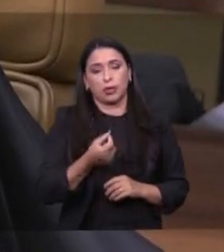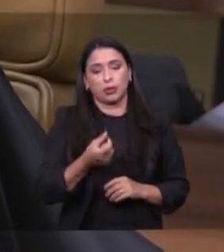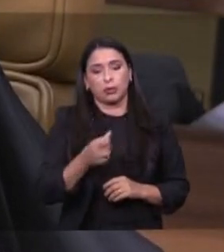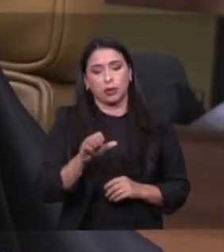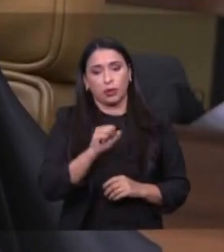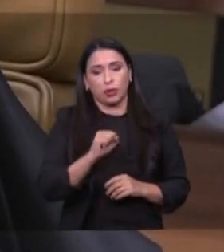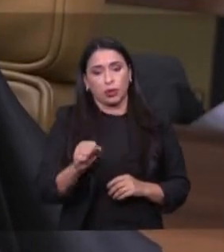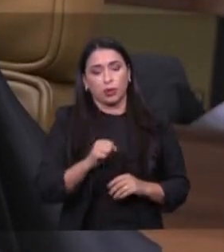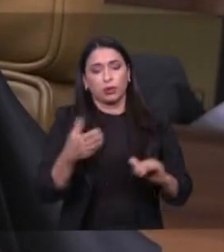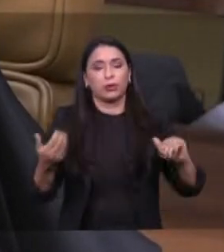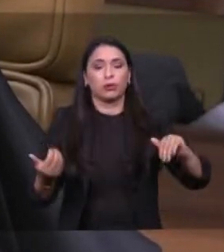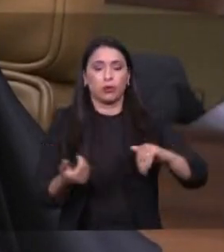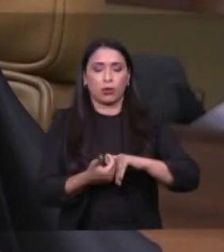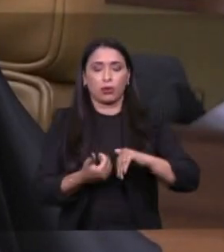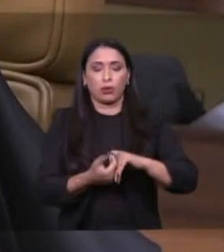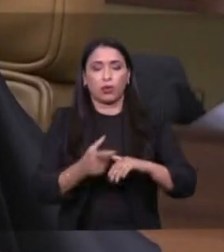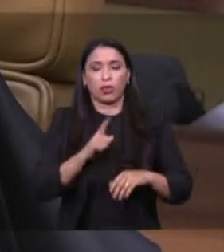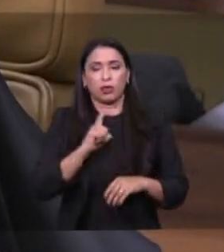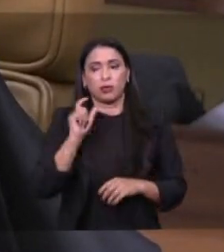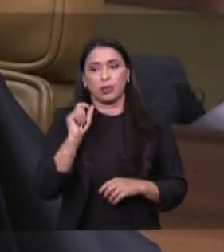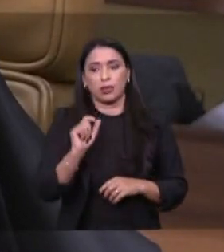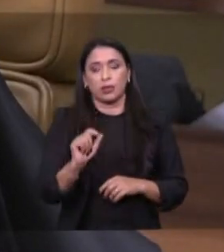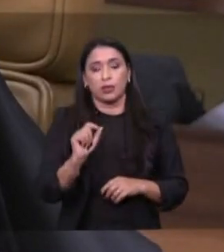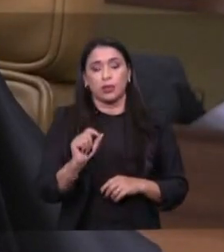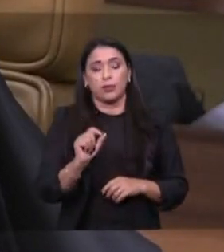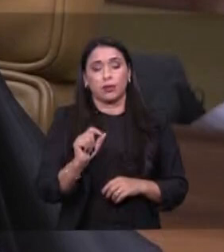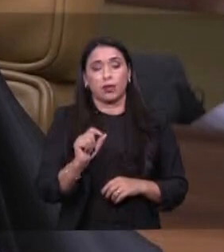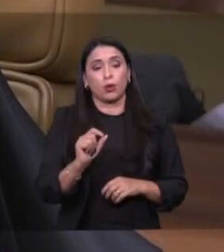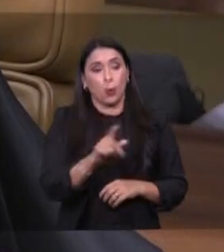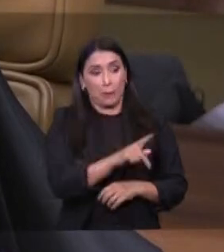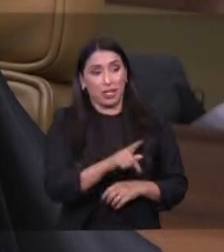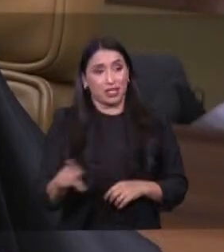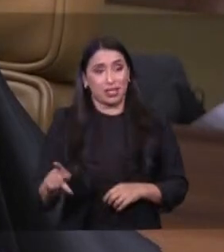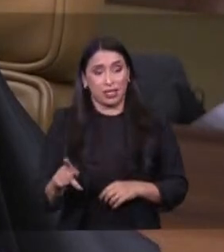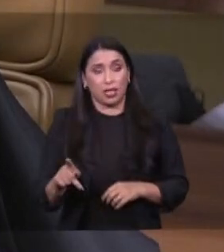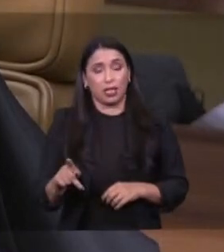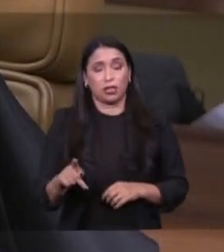Congresso Nacional, foi vetada pelo presidente da República,